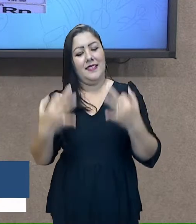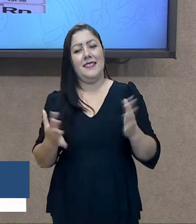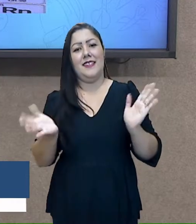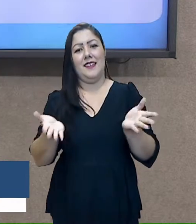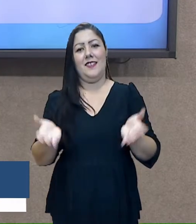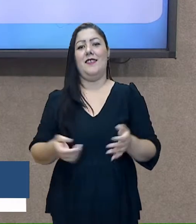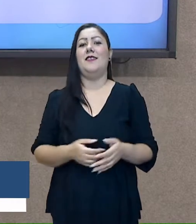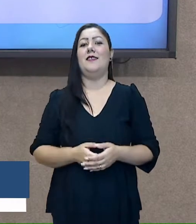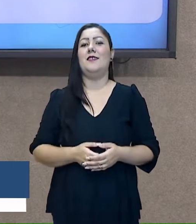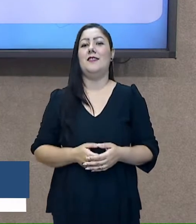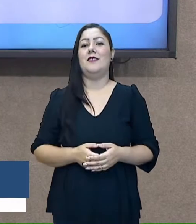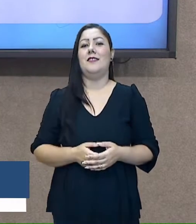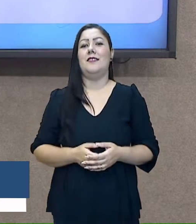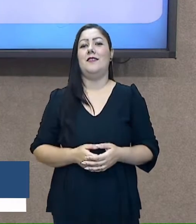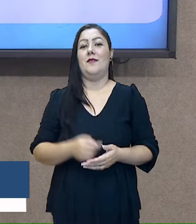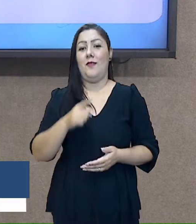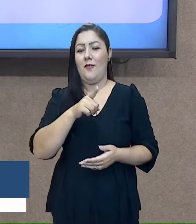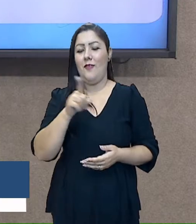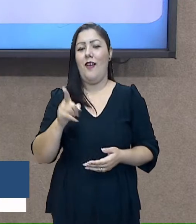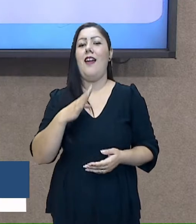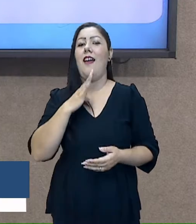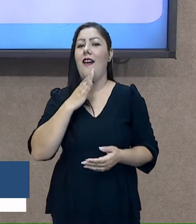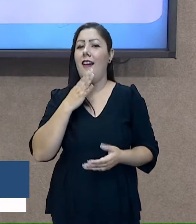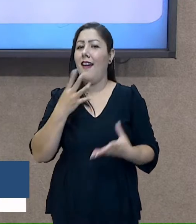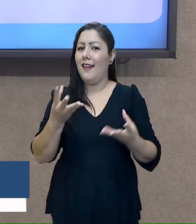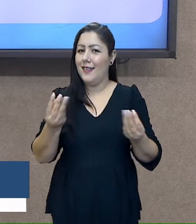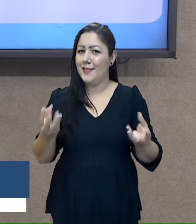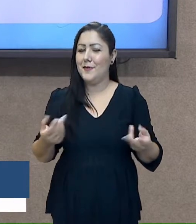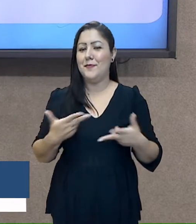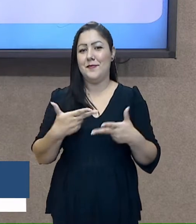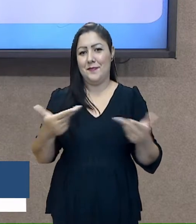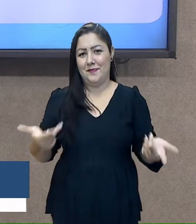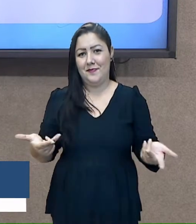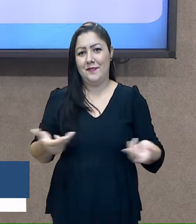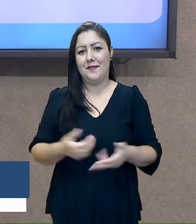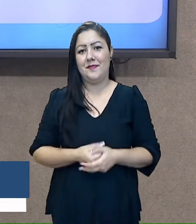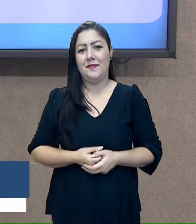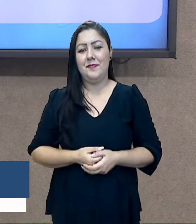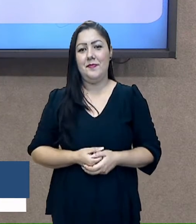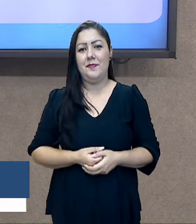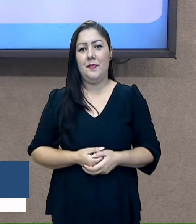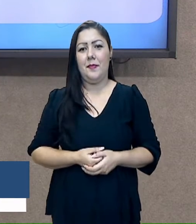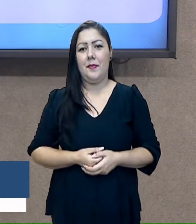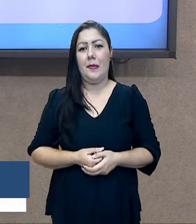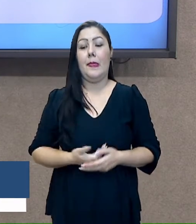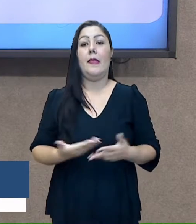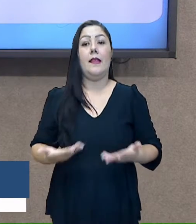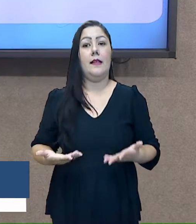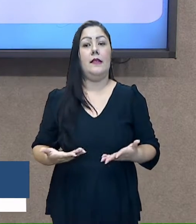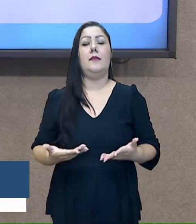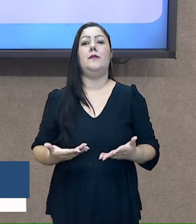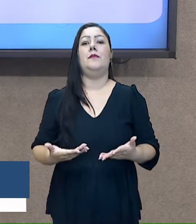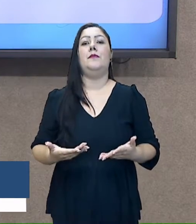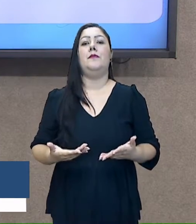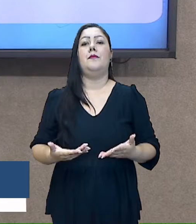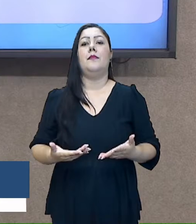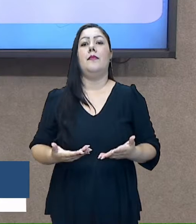já conhece muito a respeito disto aí. Bom, então vamos definir elemento